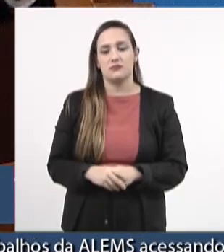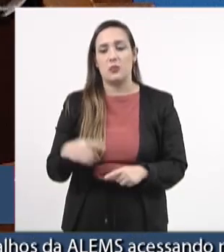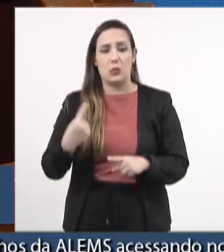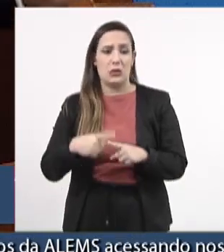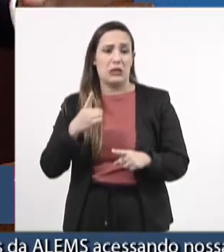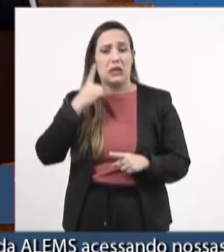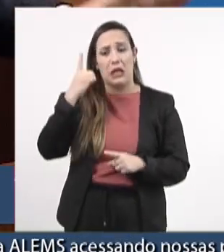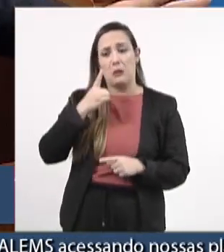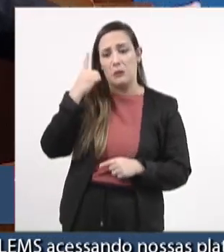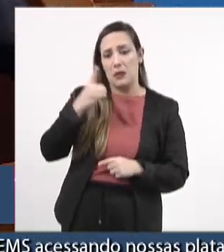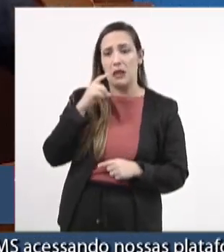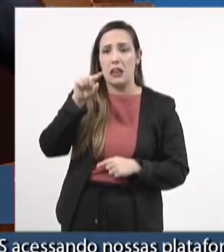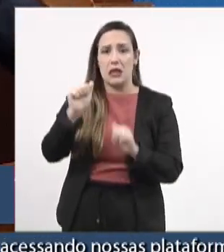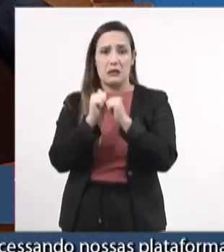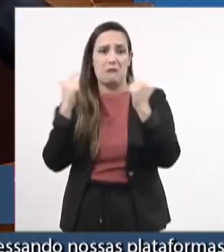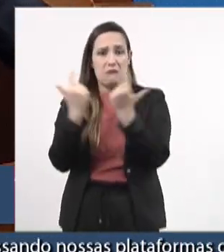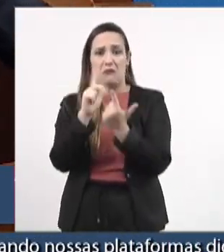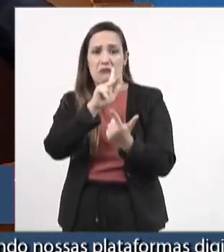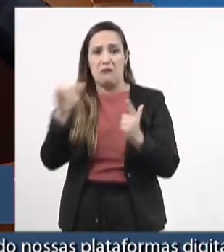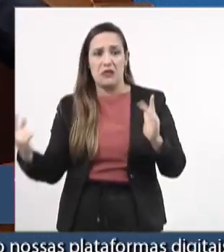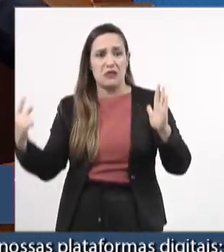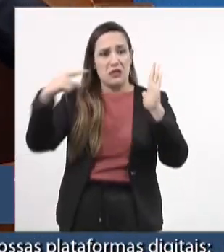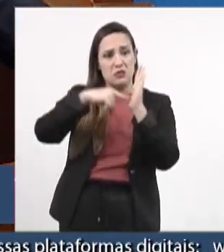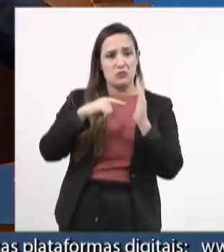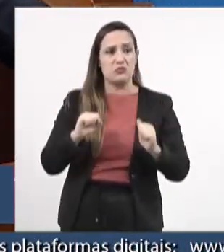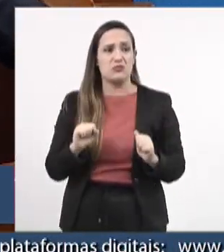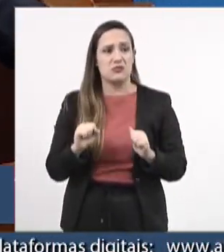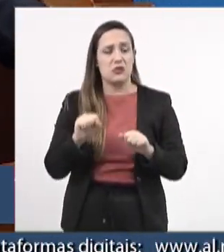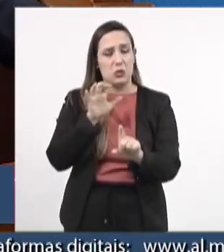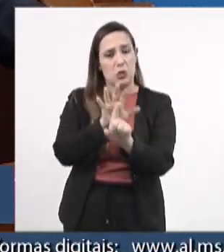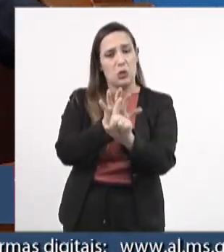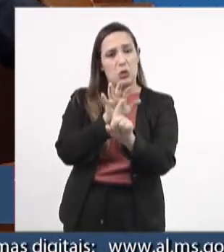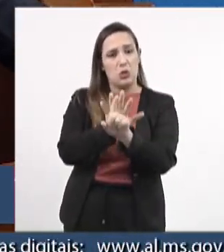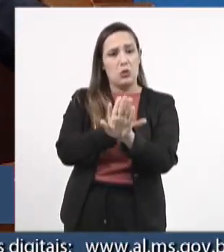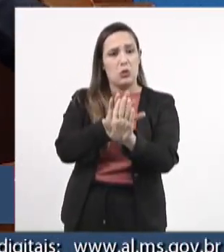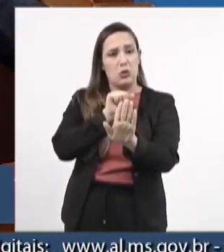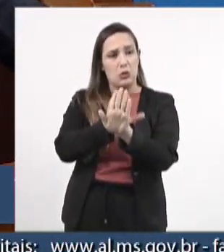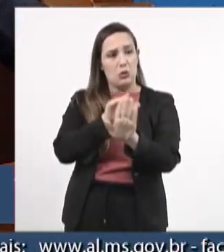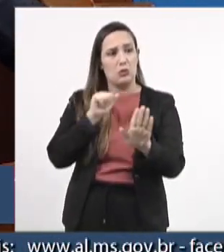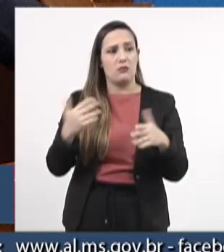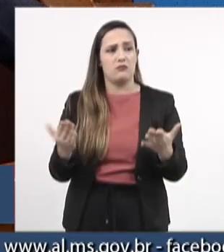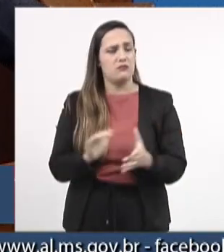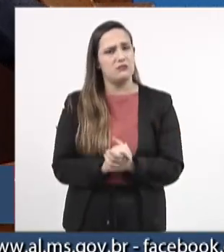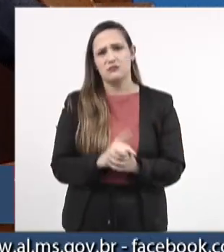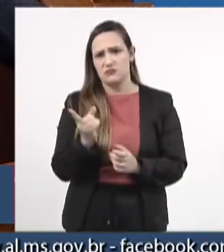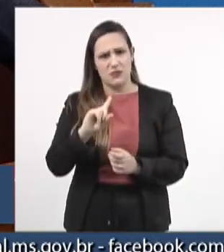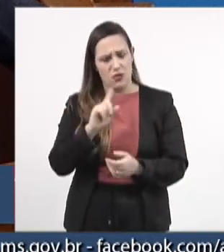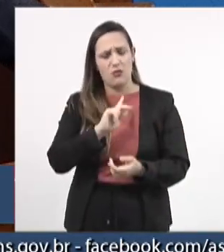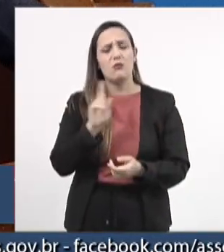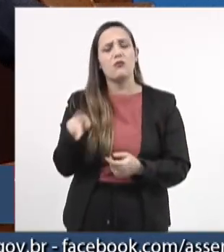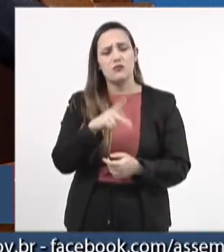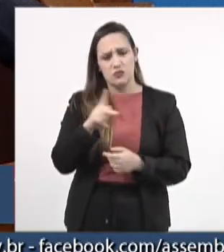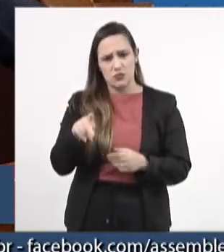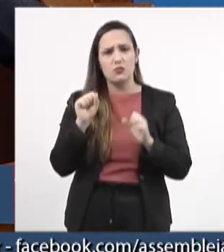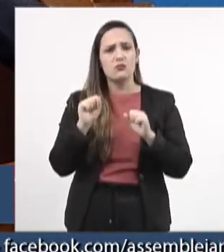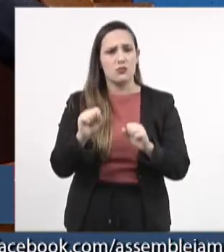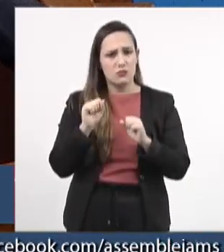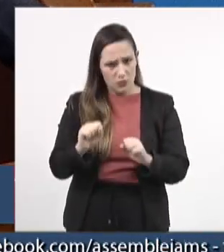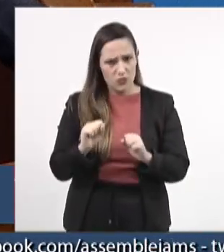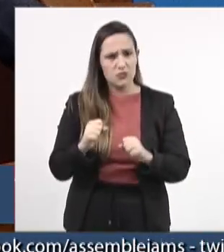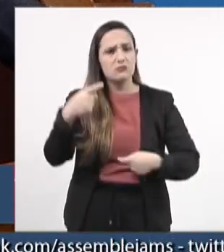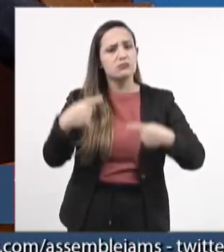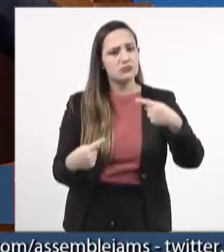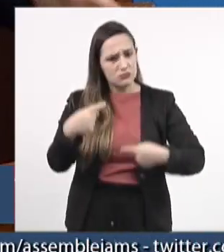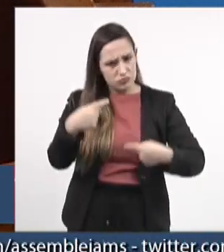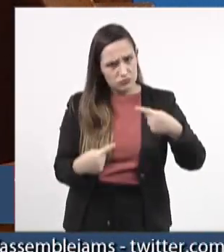deputado lá na Assembleia que vai me acusar de doutrinação ideológica. Não, o professor pode sim, num debate na sala